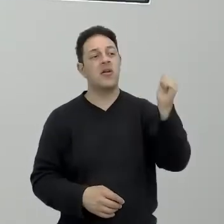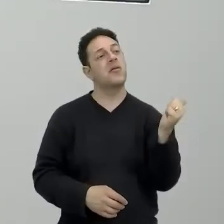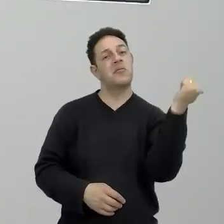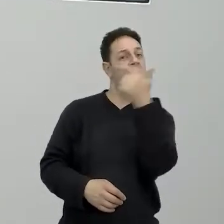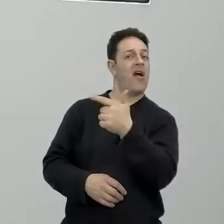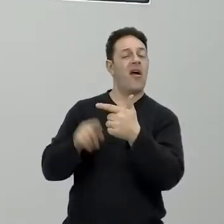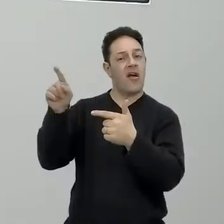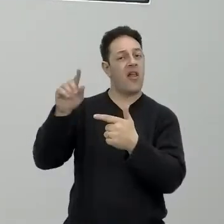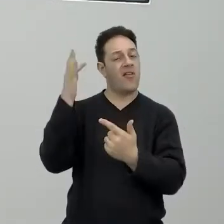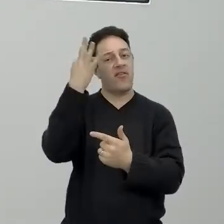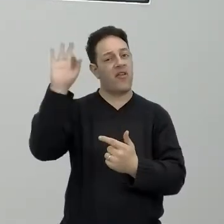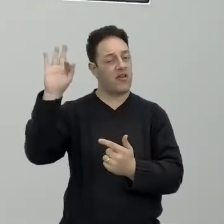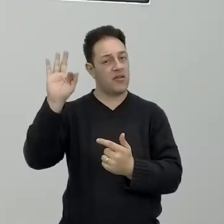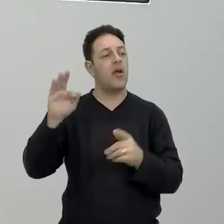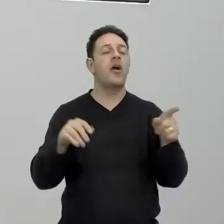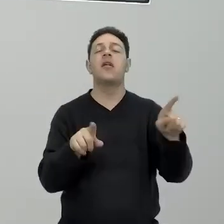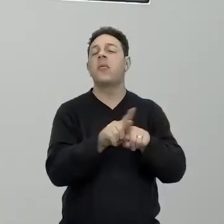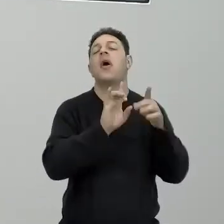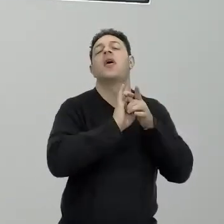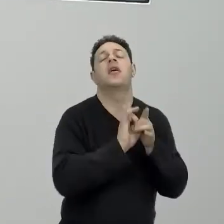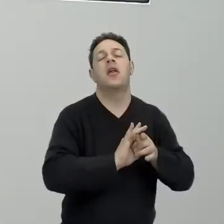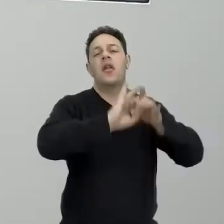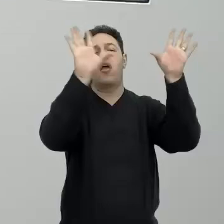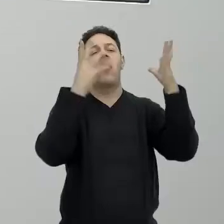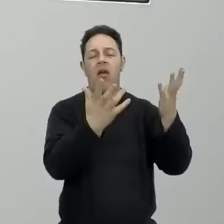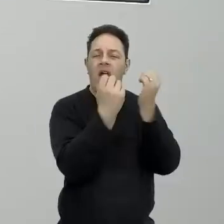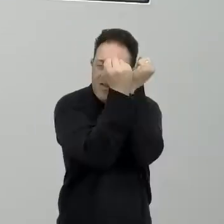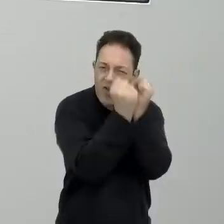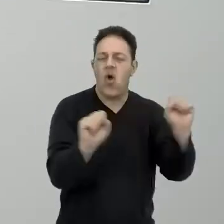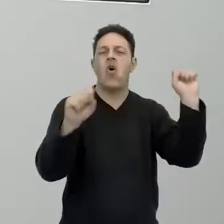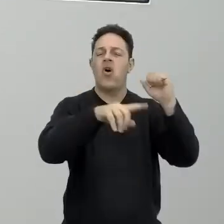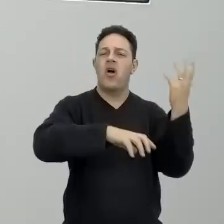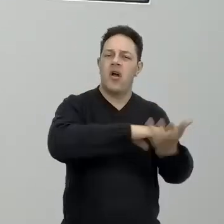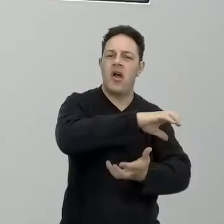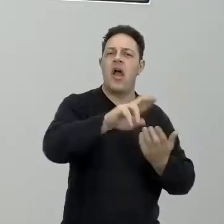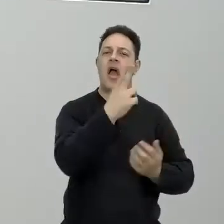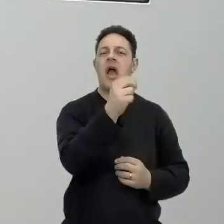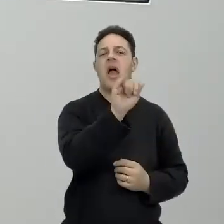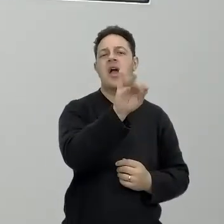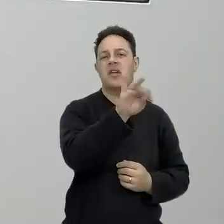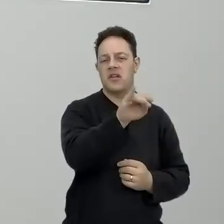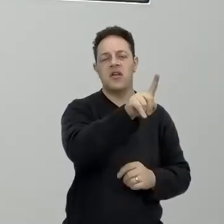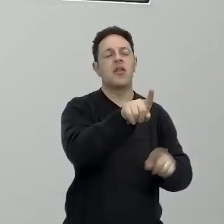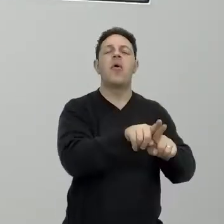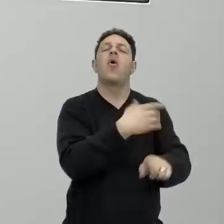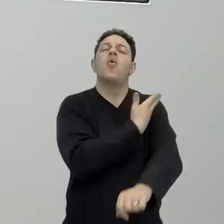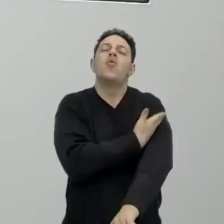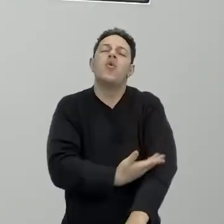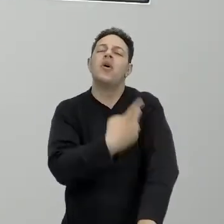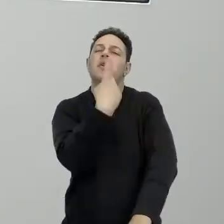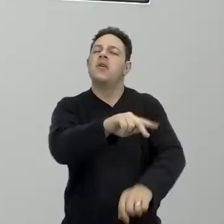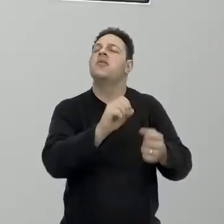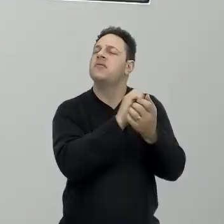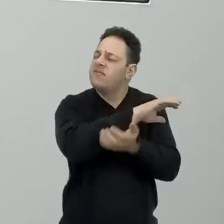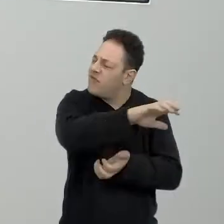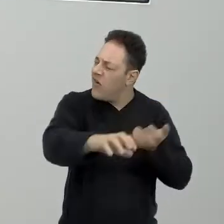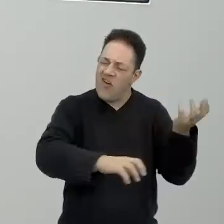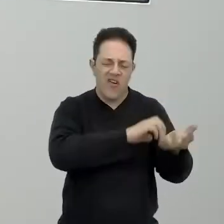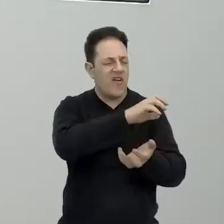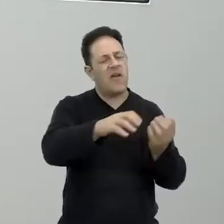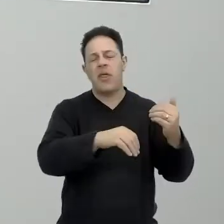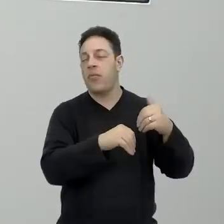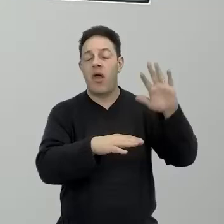que foi uma revolução liberal também, né, entre outras coisas, né, foi uma revolução dos costumes também, mas ela